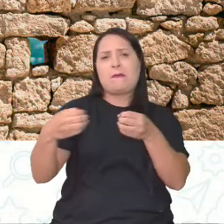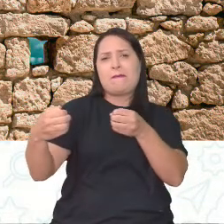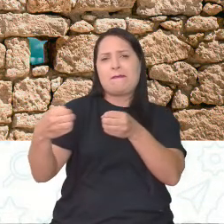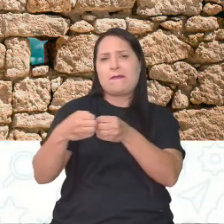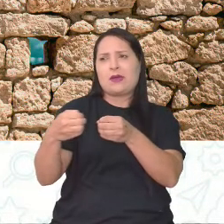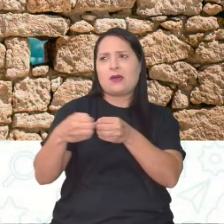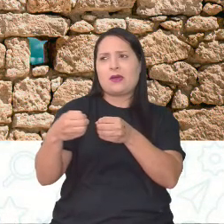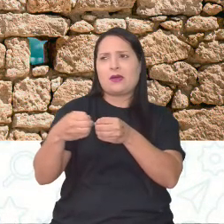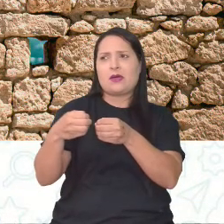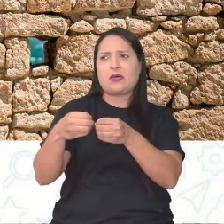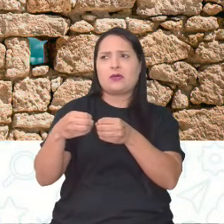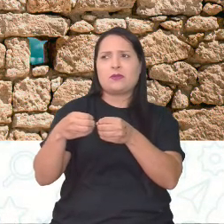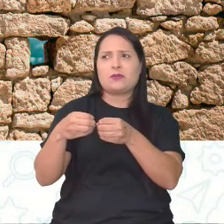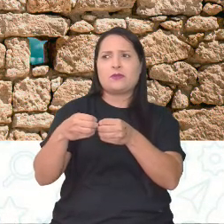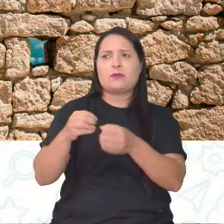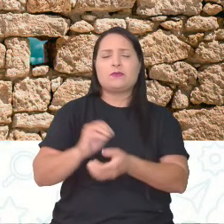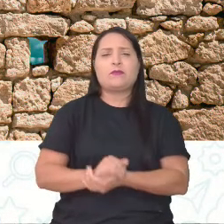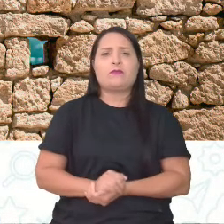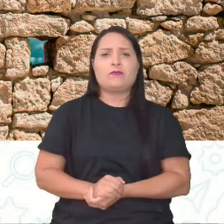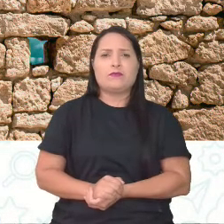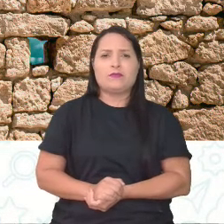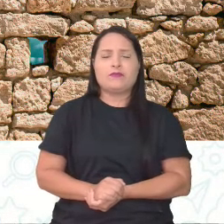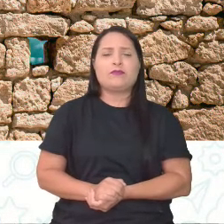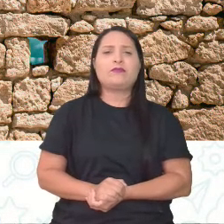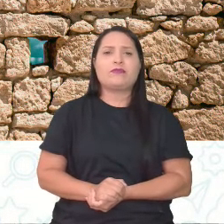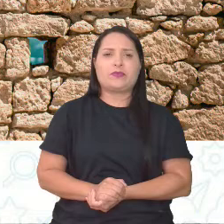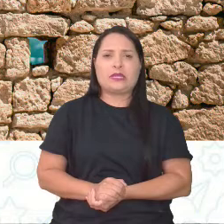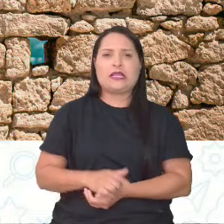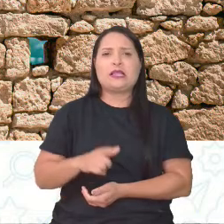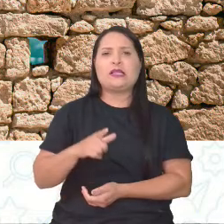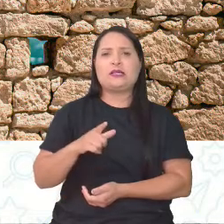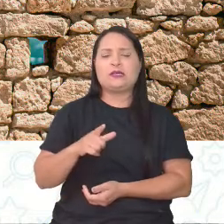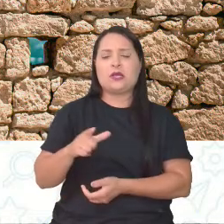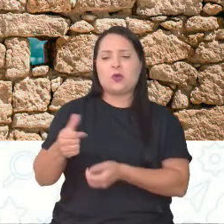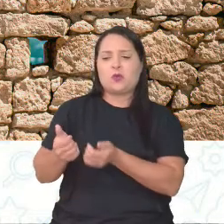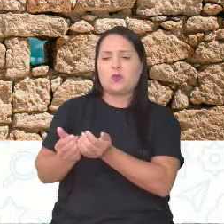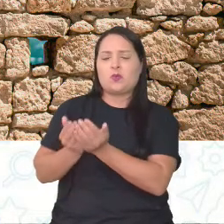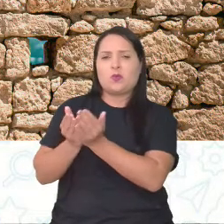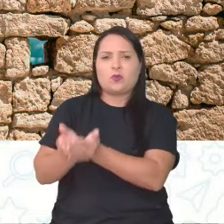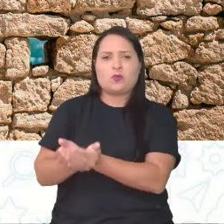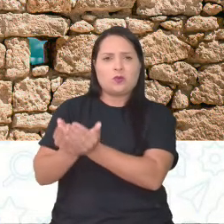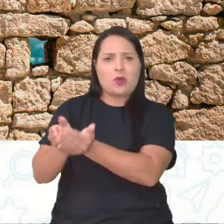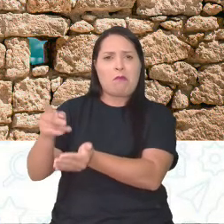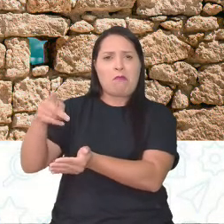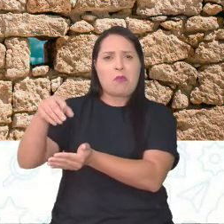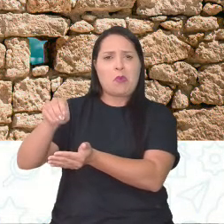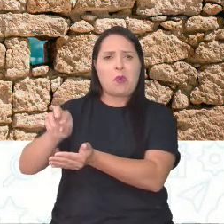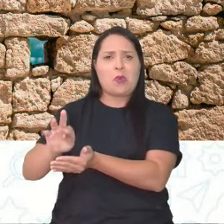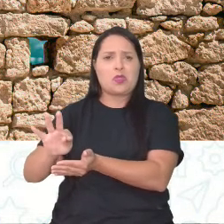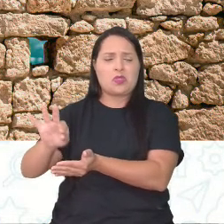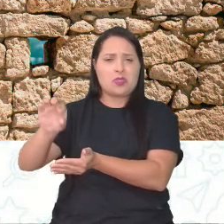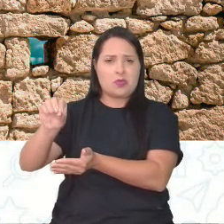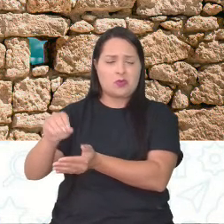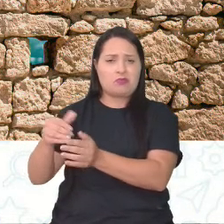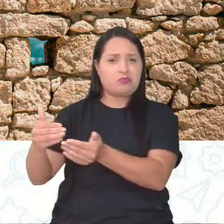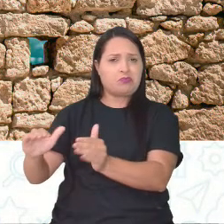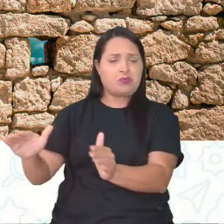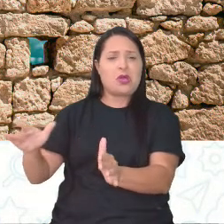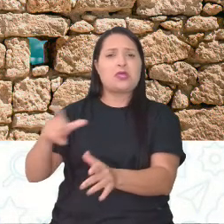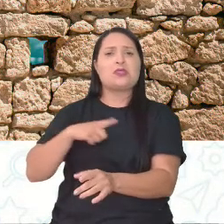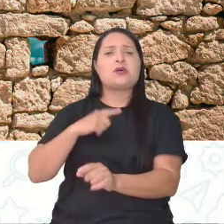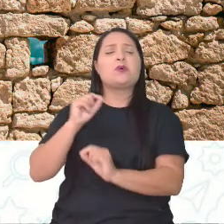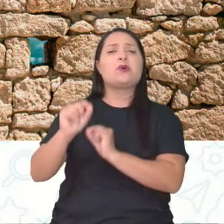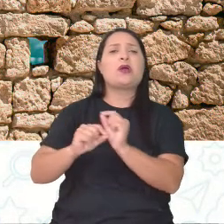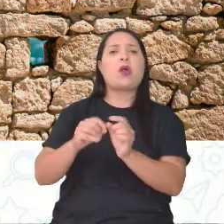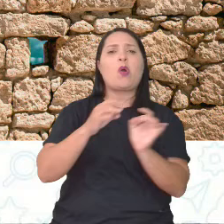né, professor Giorgio, Sim. Tinha facilidade, né? Um porto de uma cidade é onde tem ali o